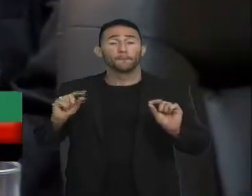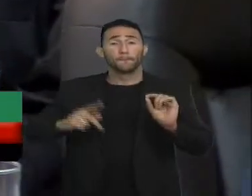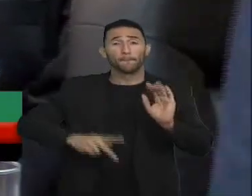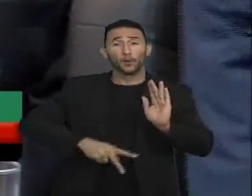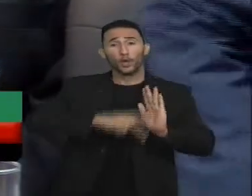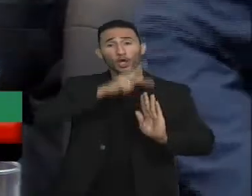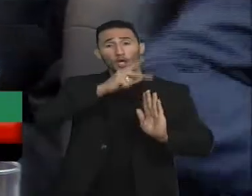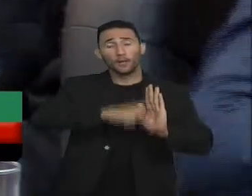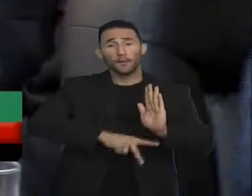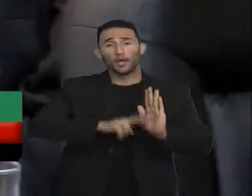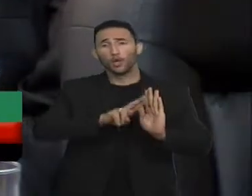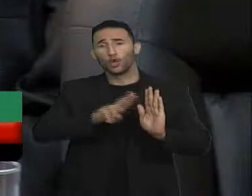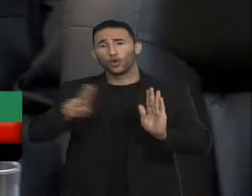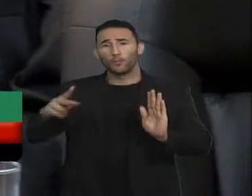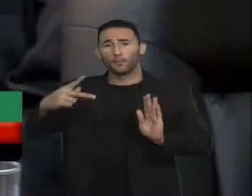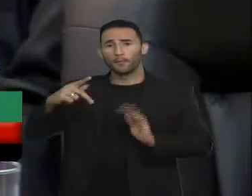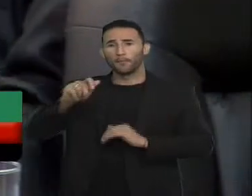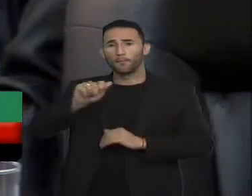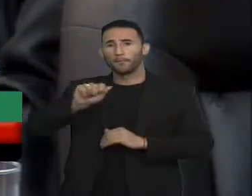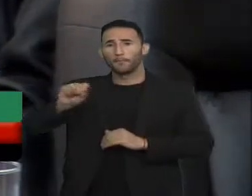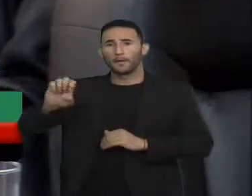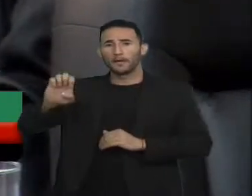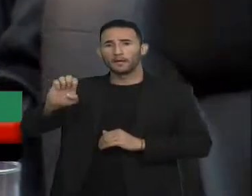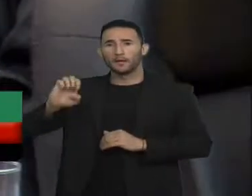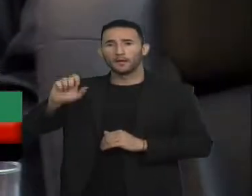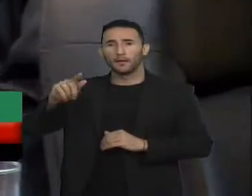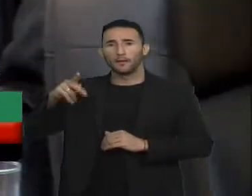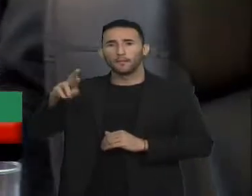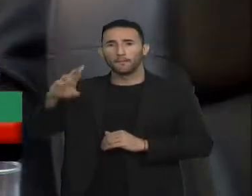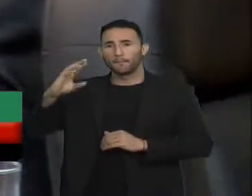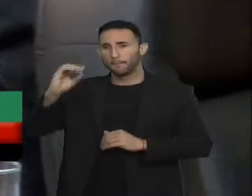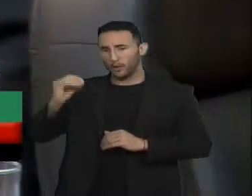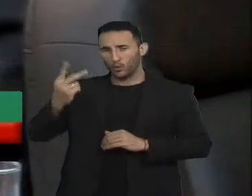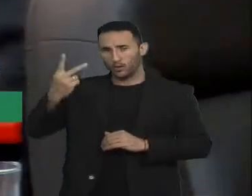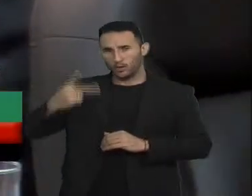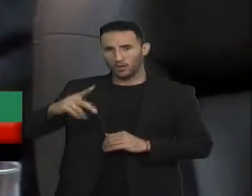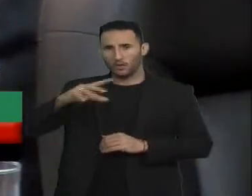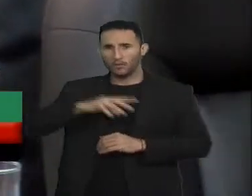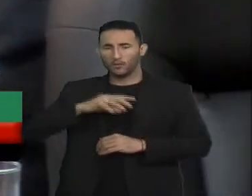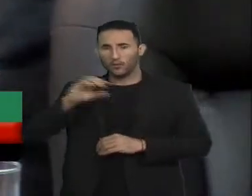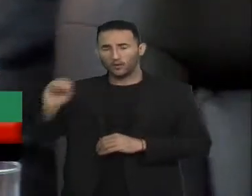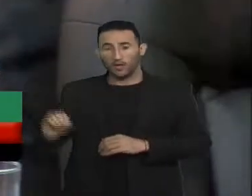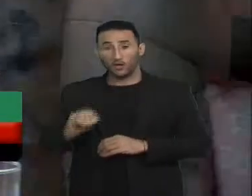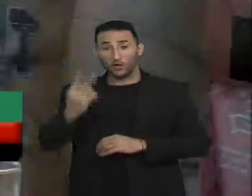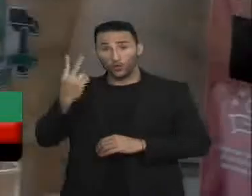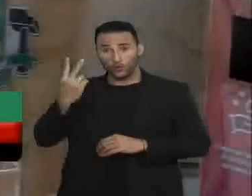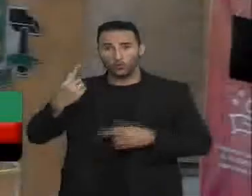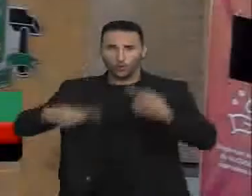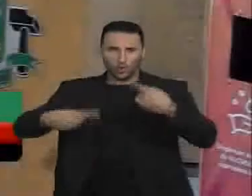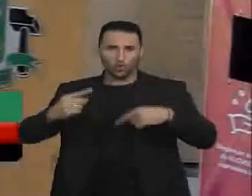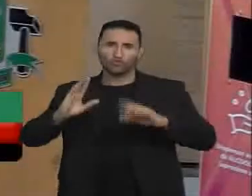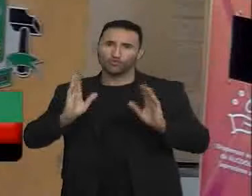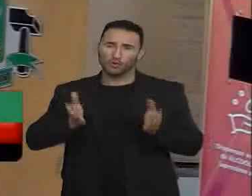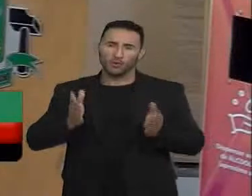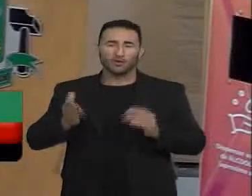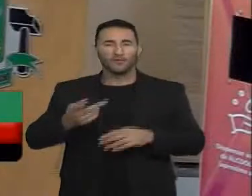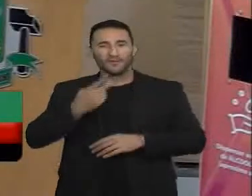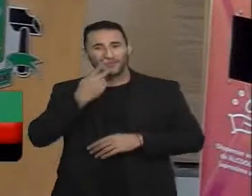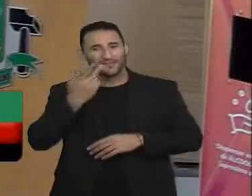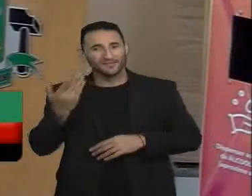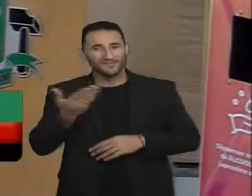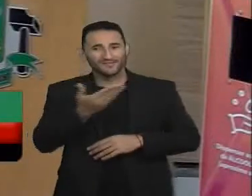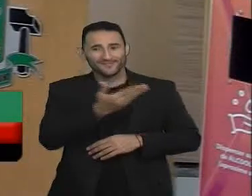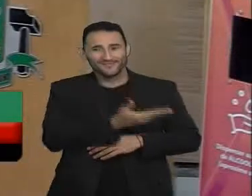Passe Emprego no município de Osasco. Em segunda discussão. Só corrigindo, eu falei Vossa Excelência